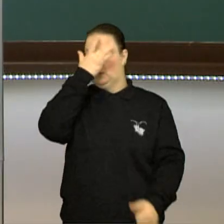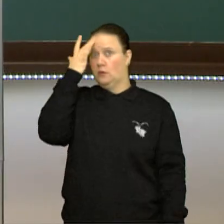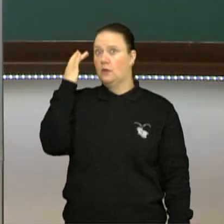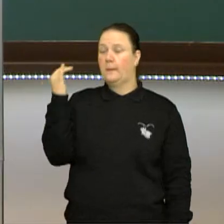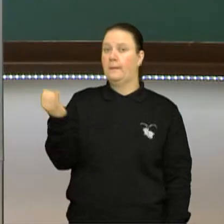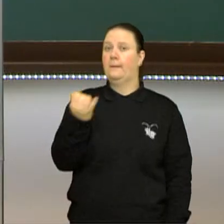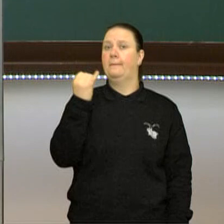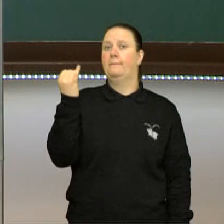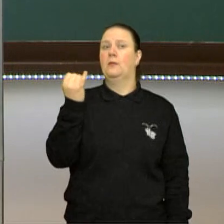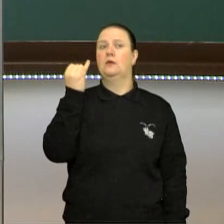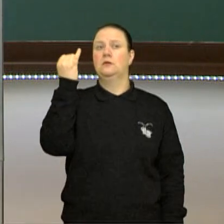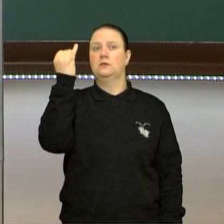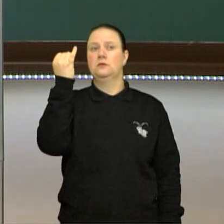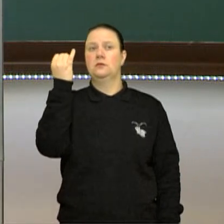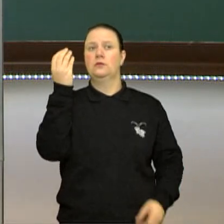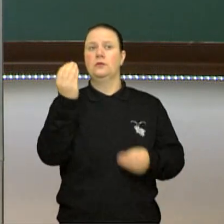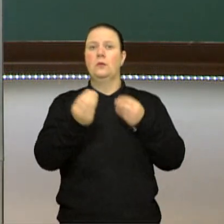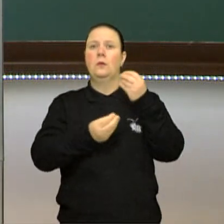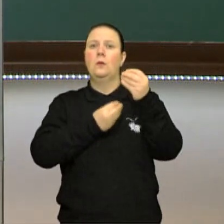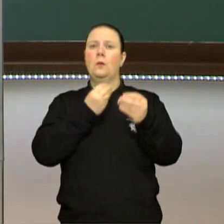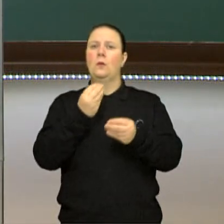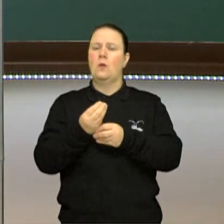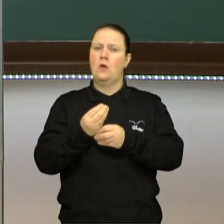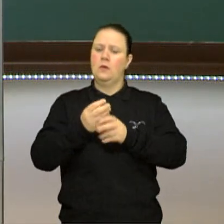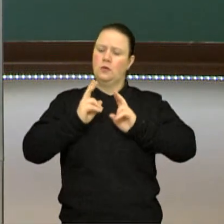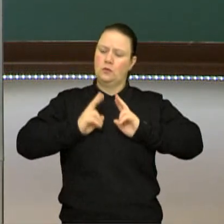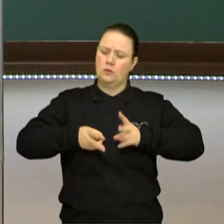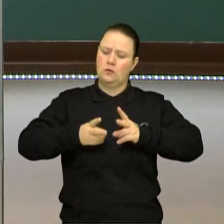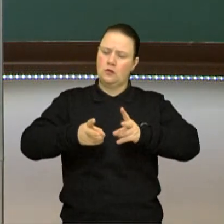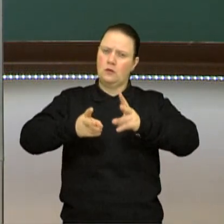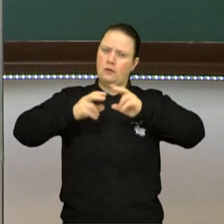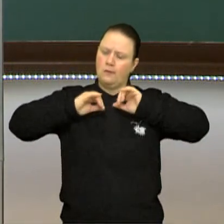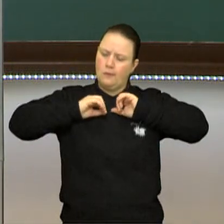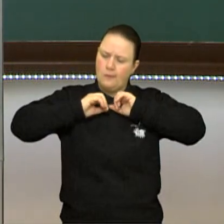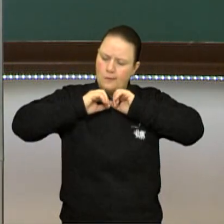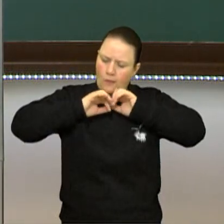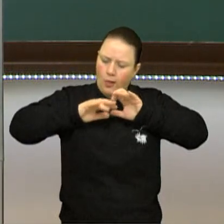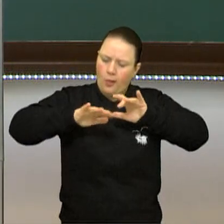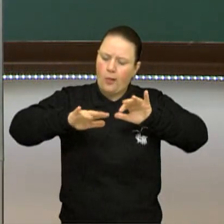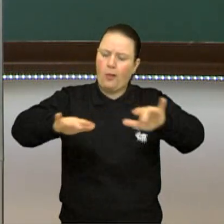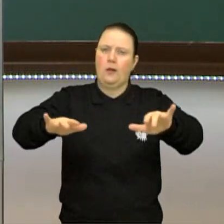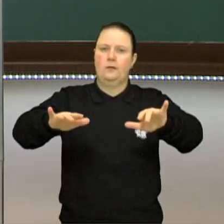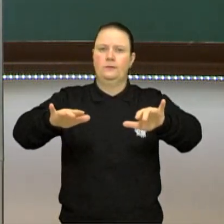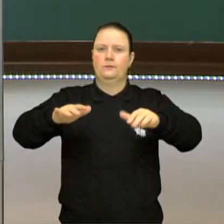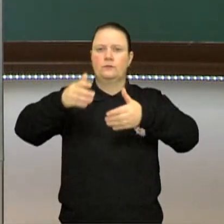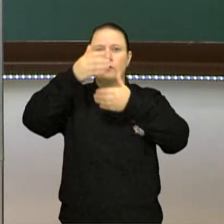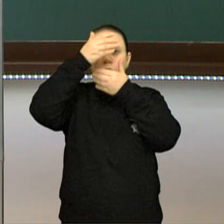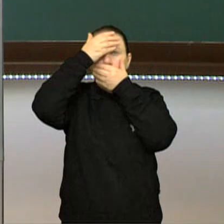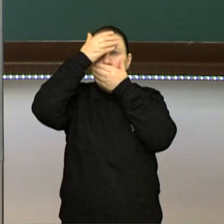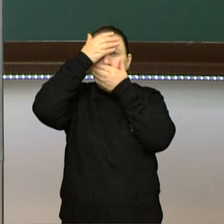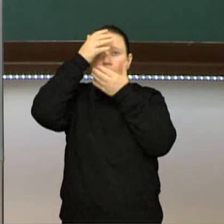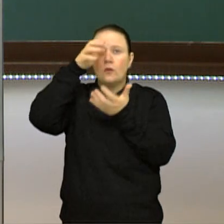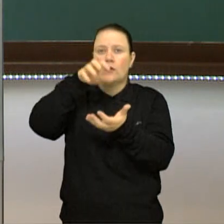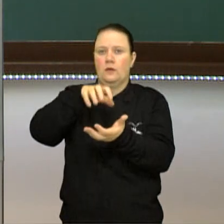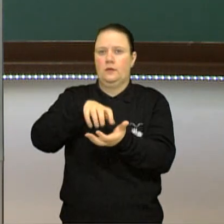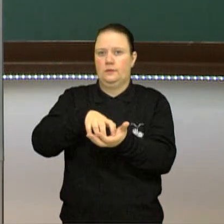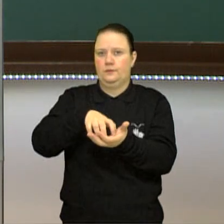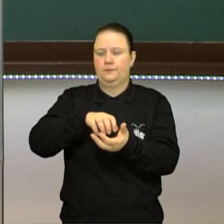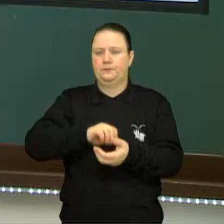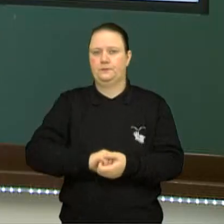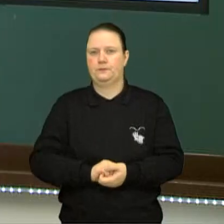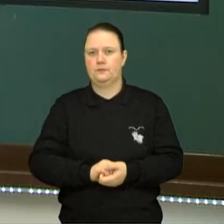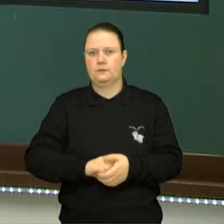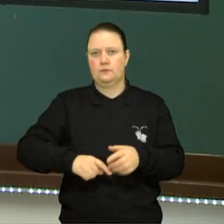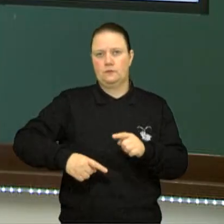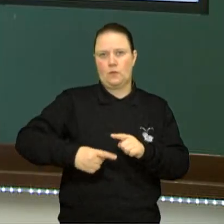o poder ali para continuar propagando o Islã, né? E aí a gente vai ter uma certa divisão aqui, né? Os 4